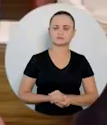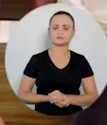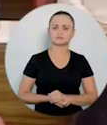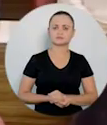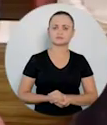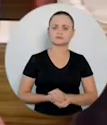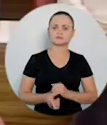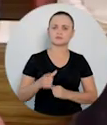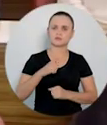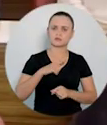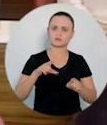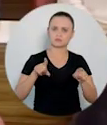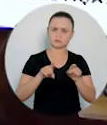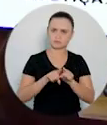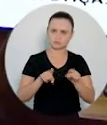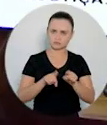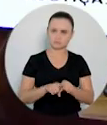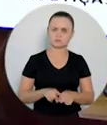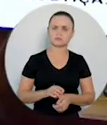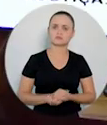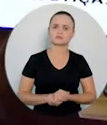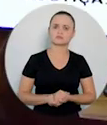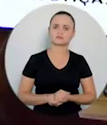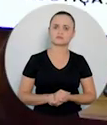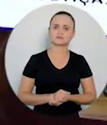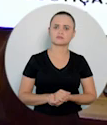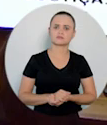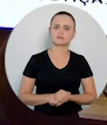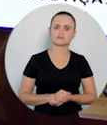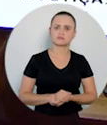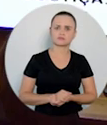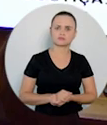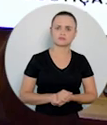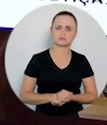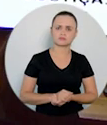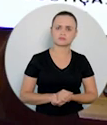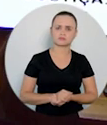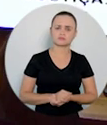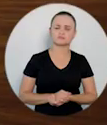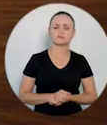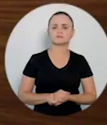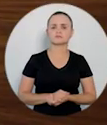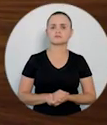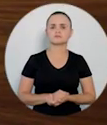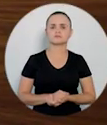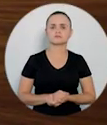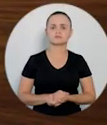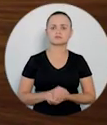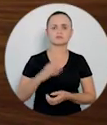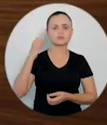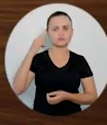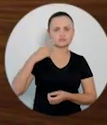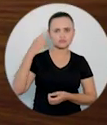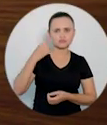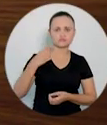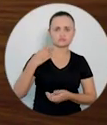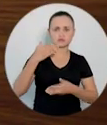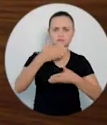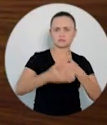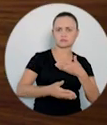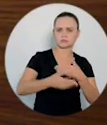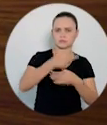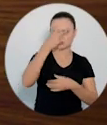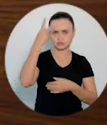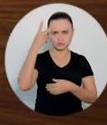respeitados. Dentre os módulos de discussão, foi debatido o atual receio de retaliação por parte do advogado e